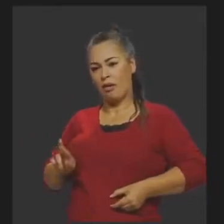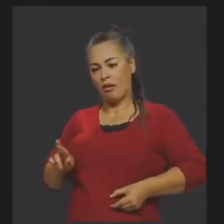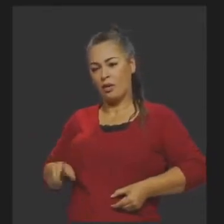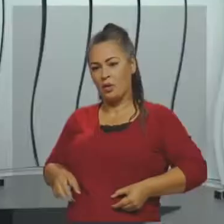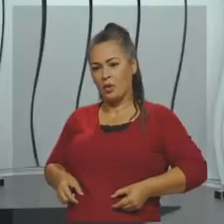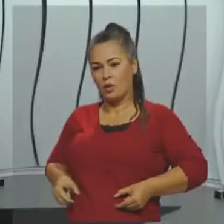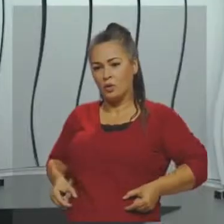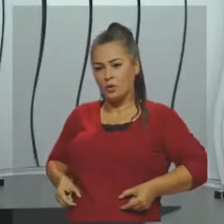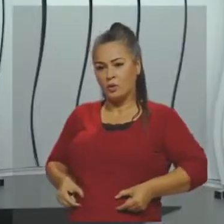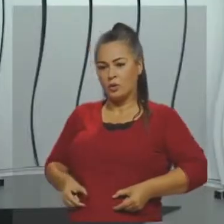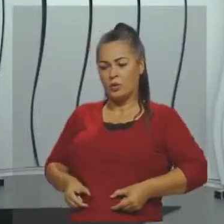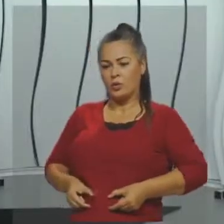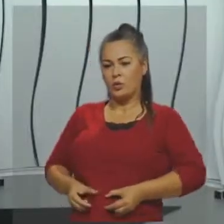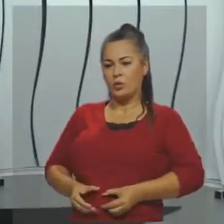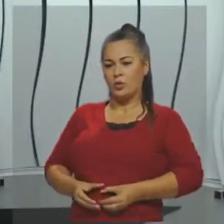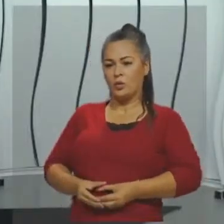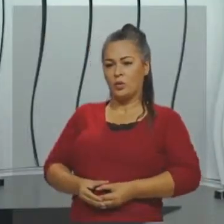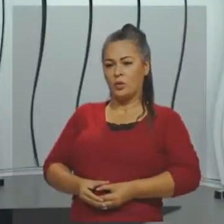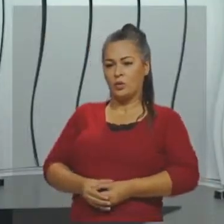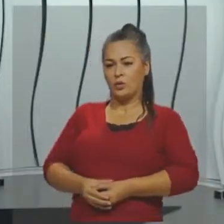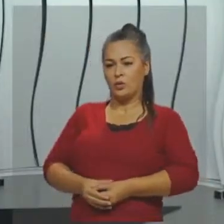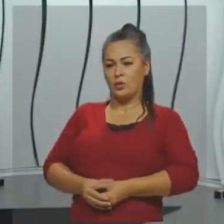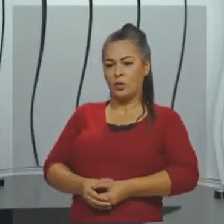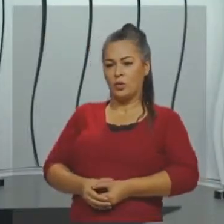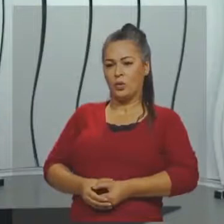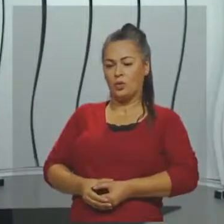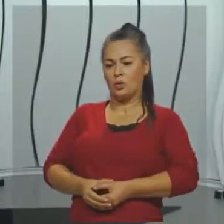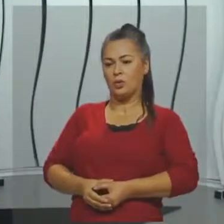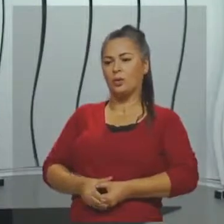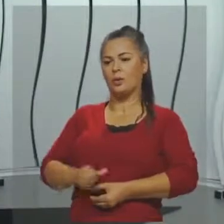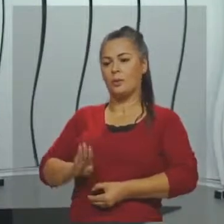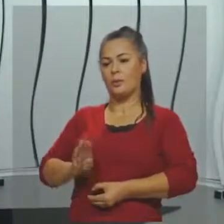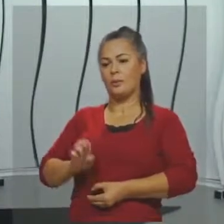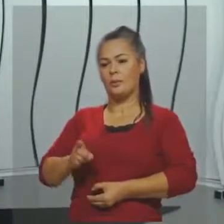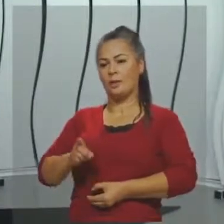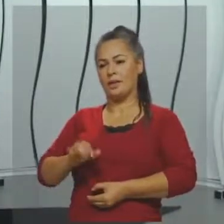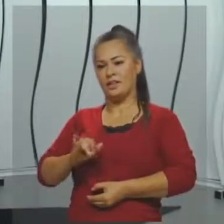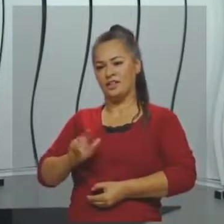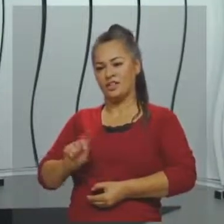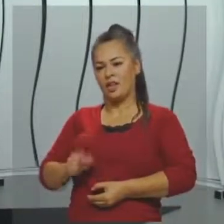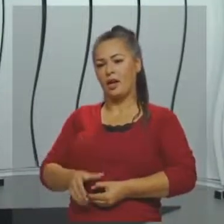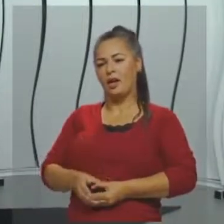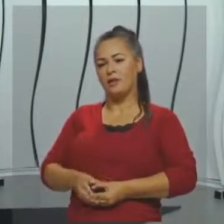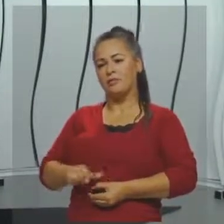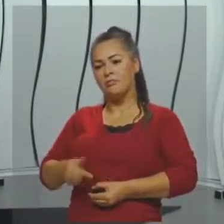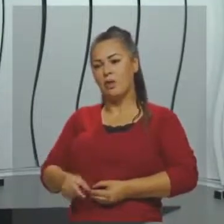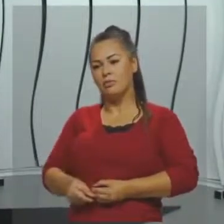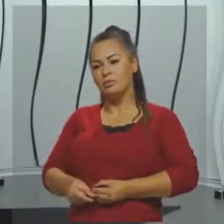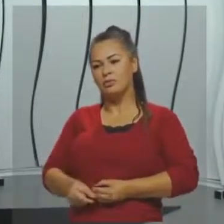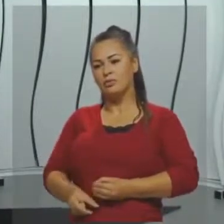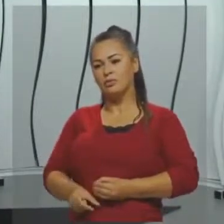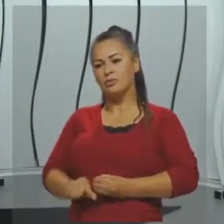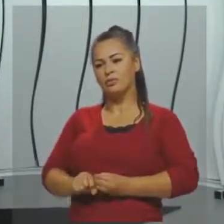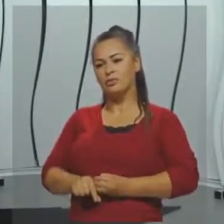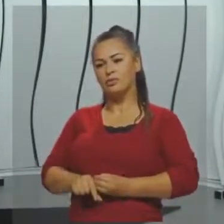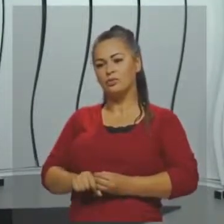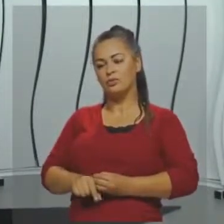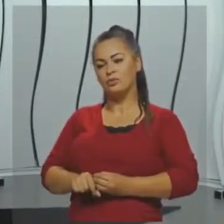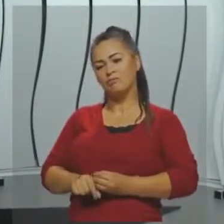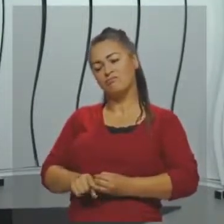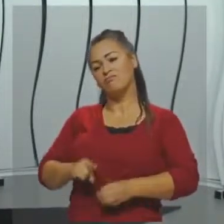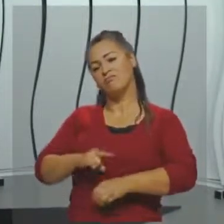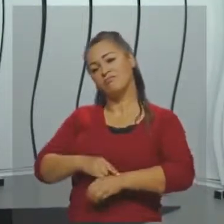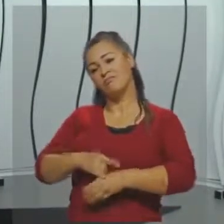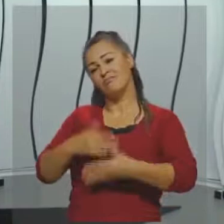armazenar mais, essa urina vai sair para a uretra e vai ser eliminada do nosso organismo. Basicamente, essa é a ideia do